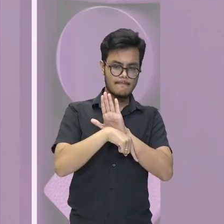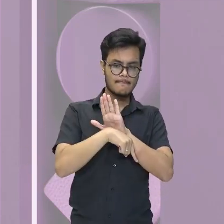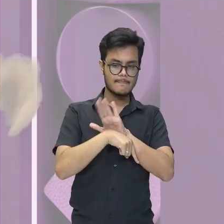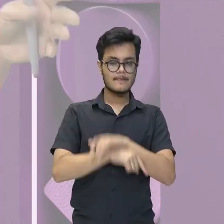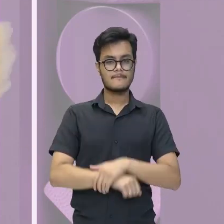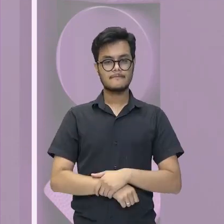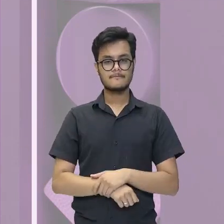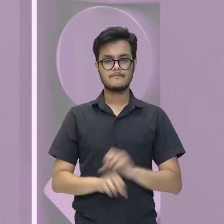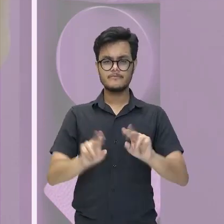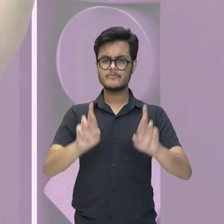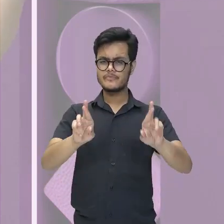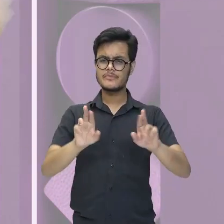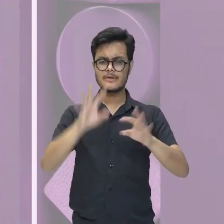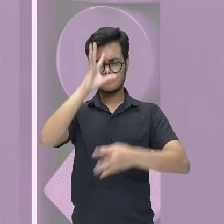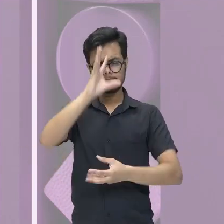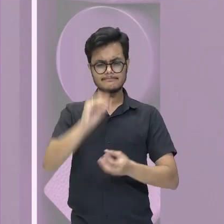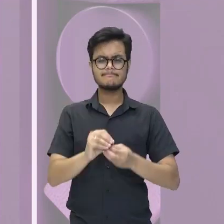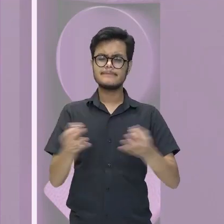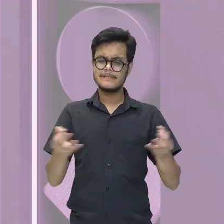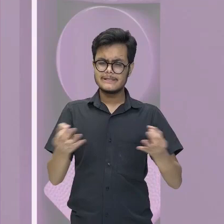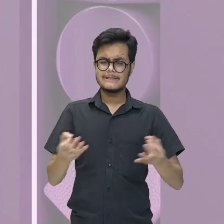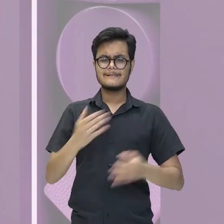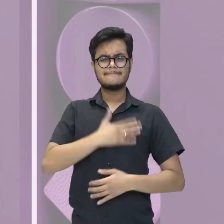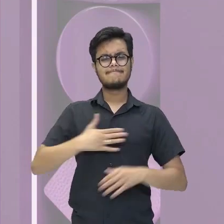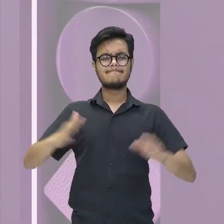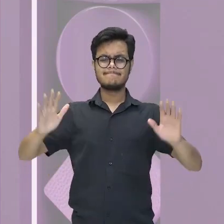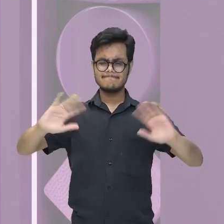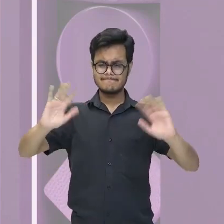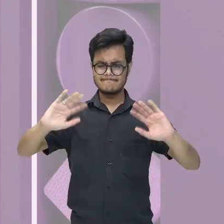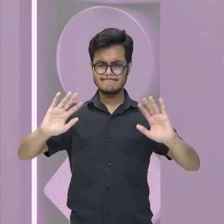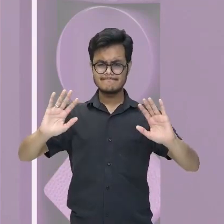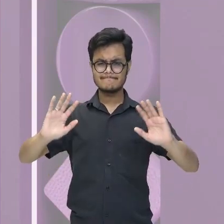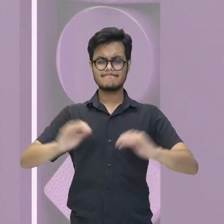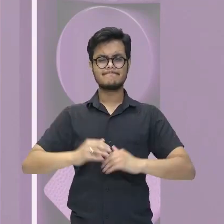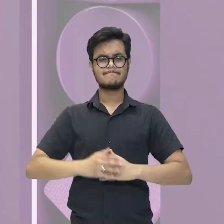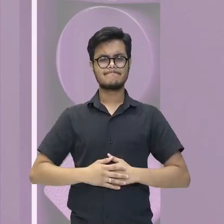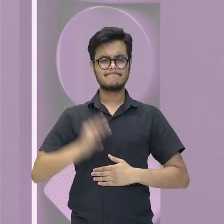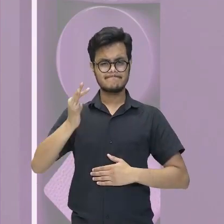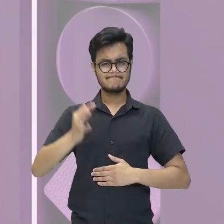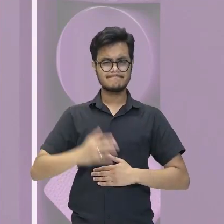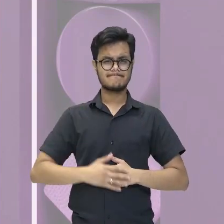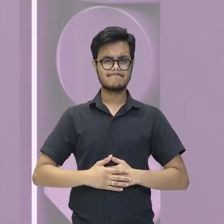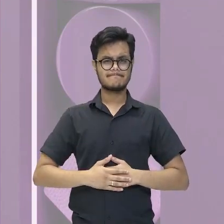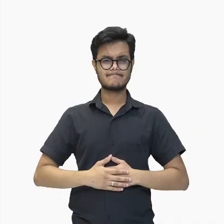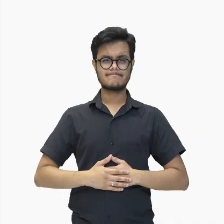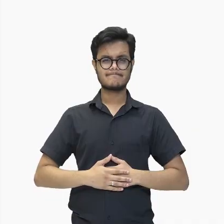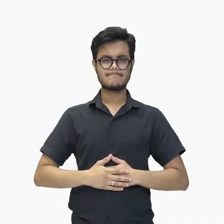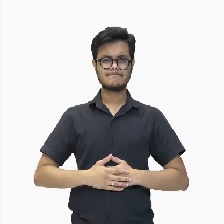sucessivos. Espero que todos vocês tenham gostado e até a nossa aula seguinte.